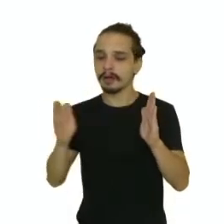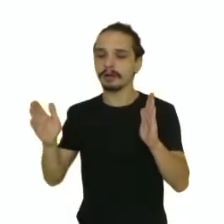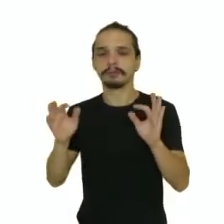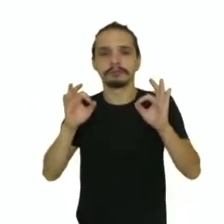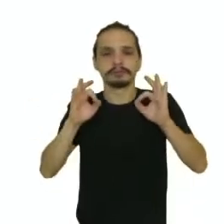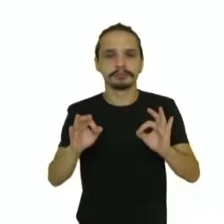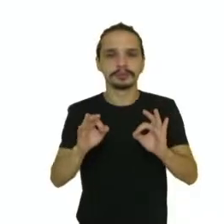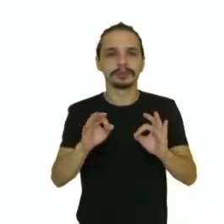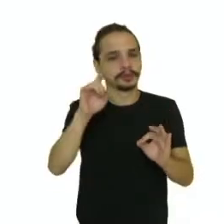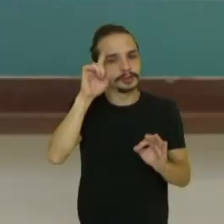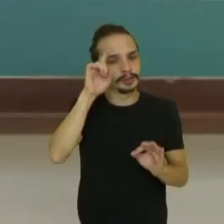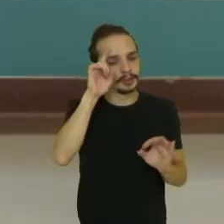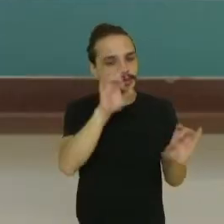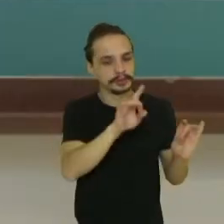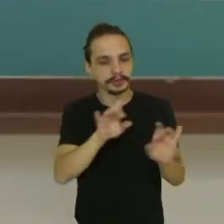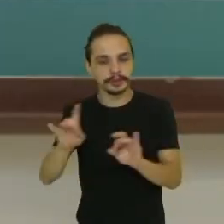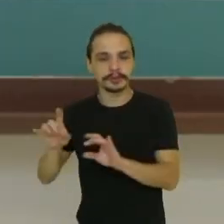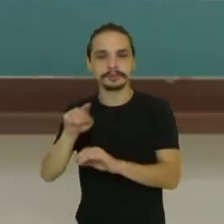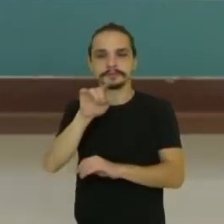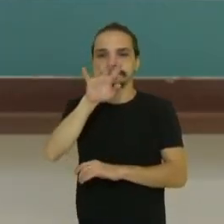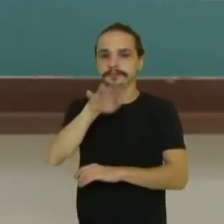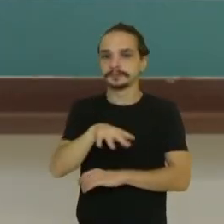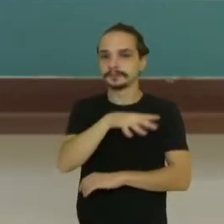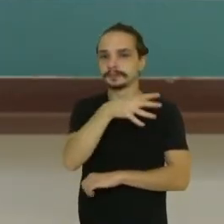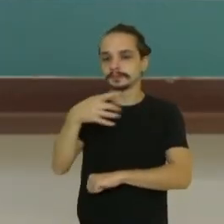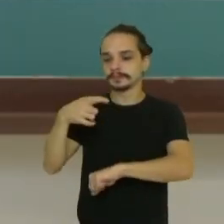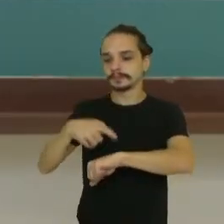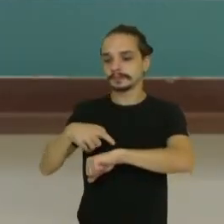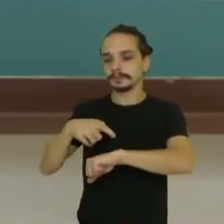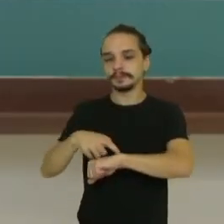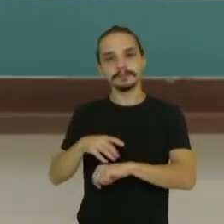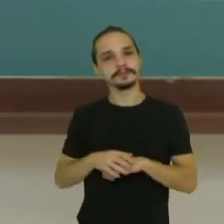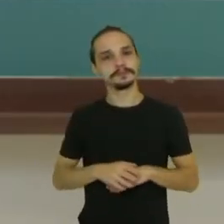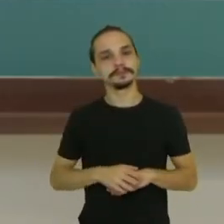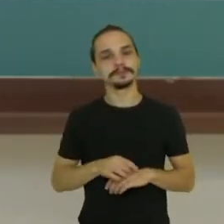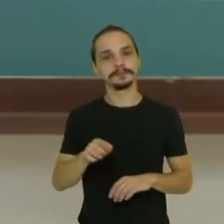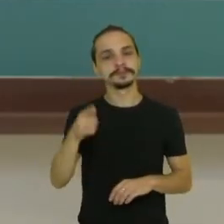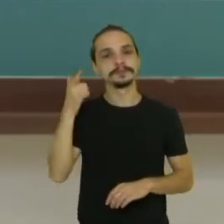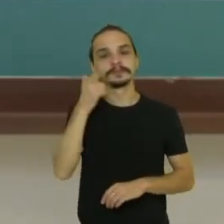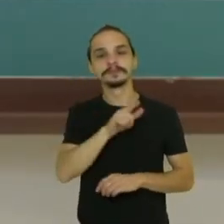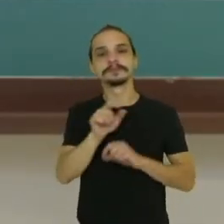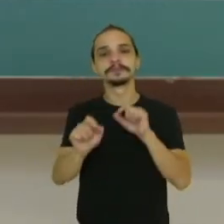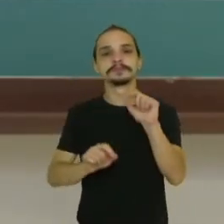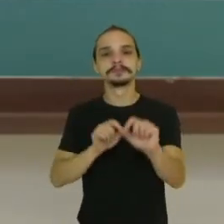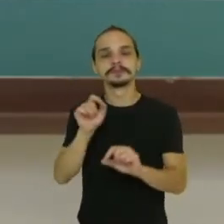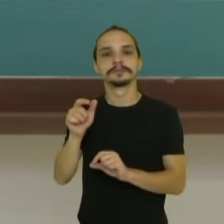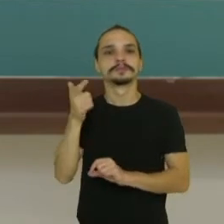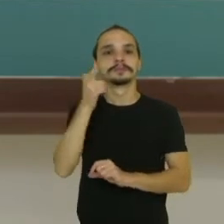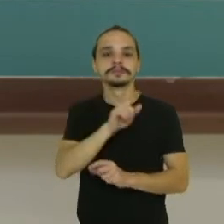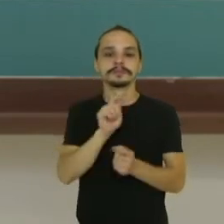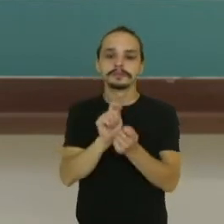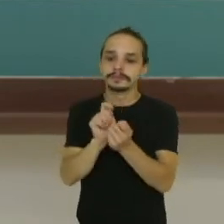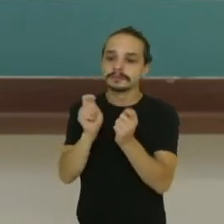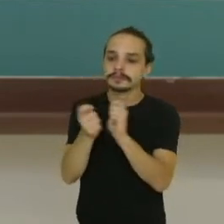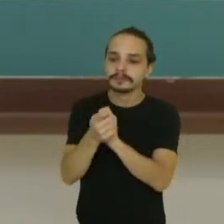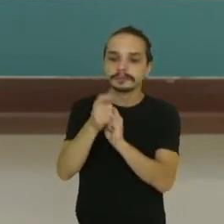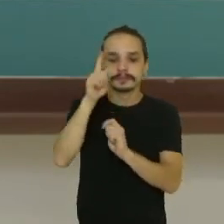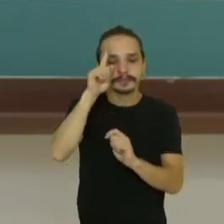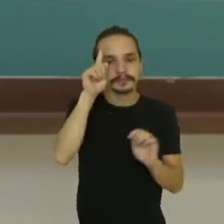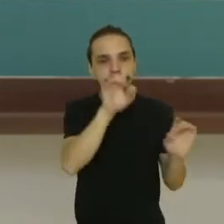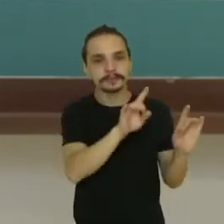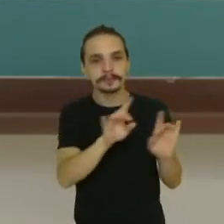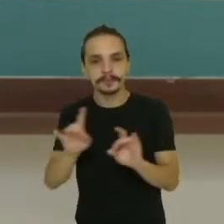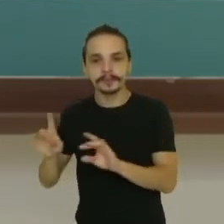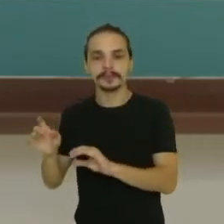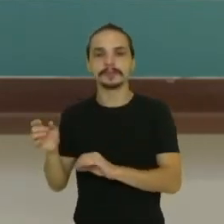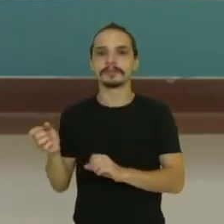organização eu estabelecimento de horário e assim a gente consegue né adequar a nossa rotina nosso